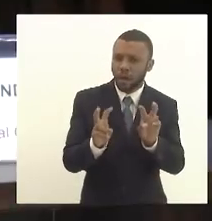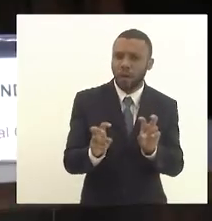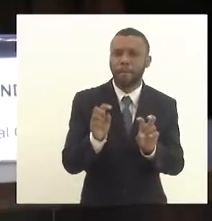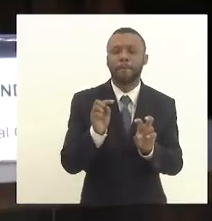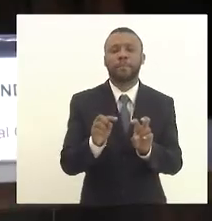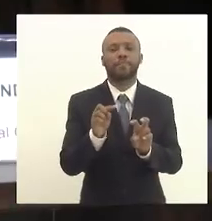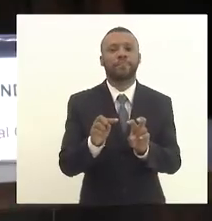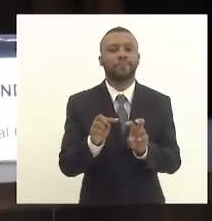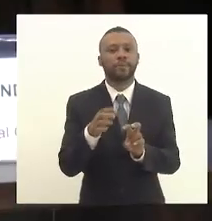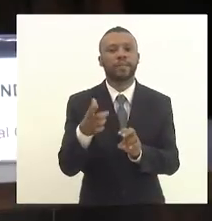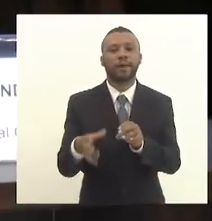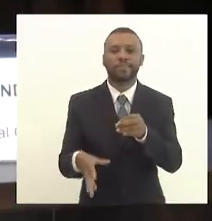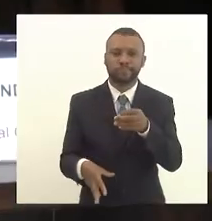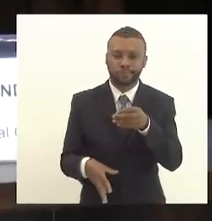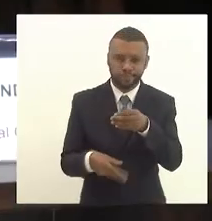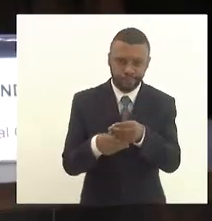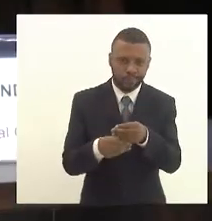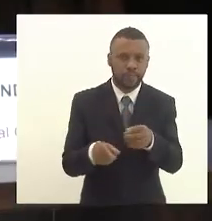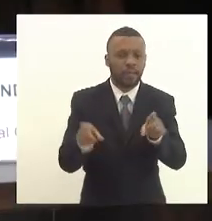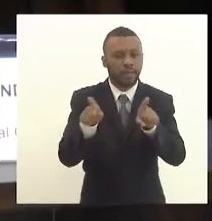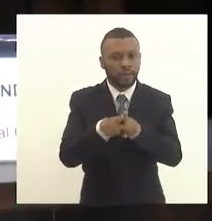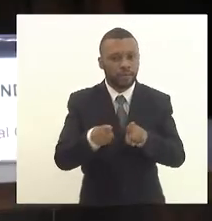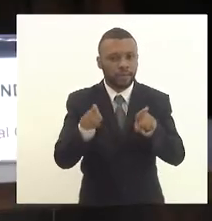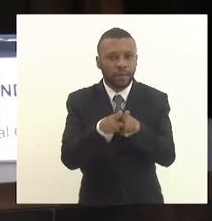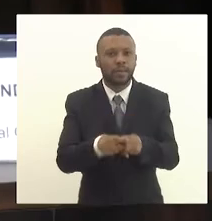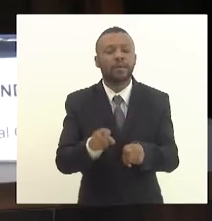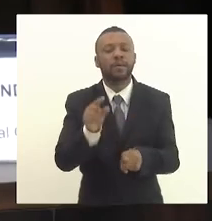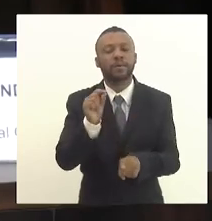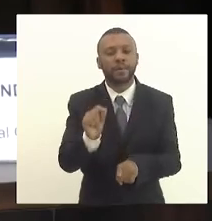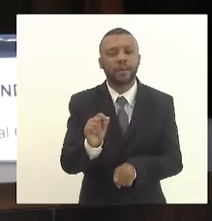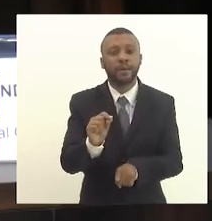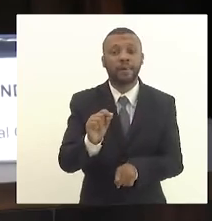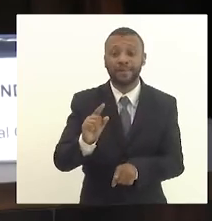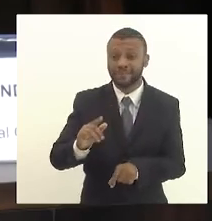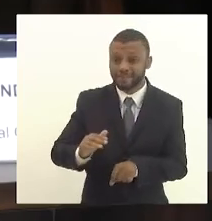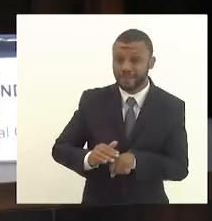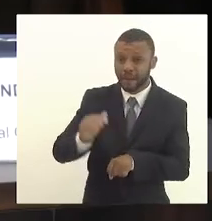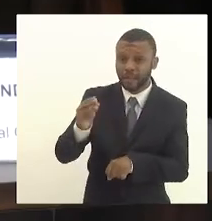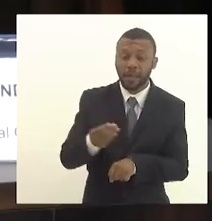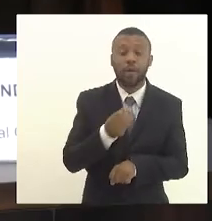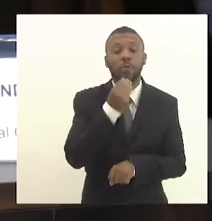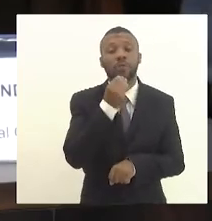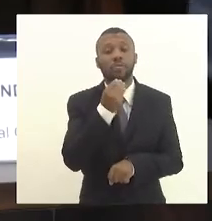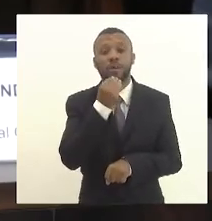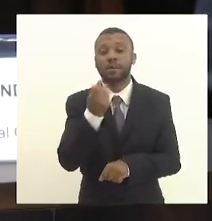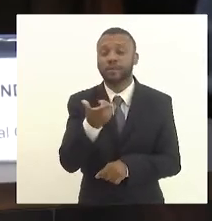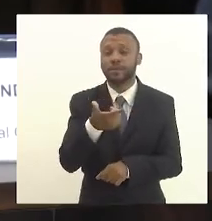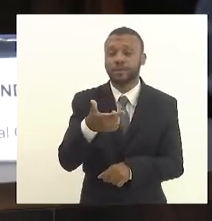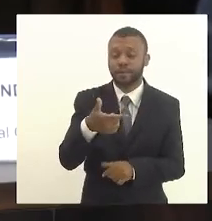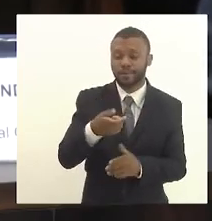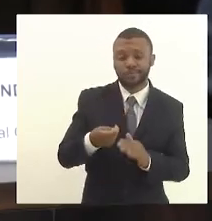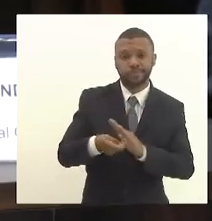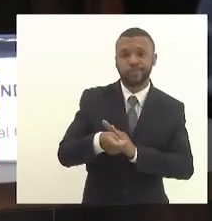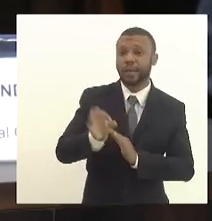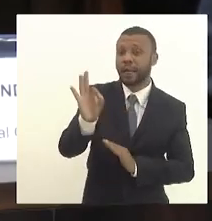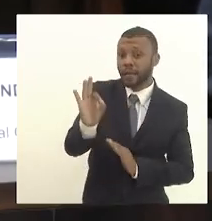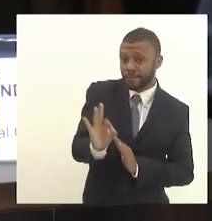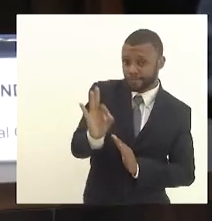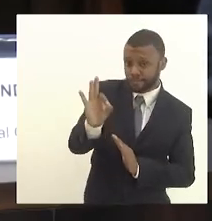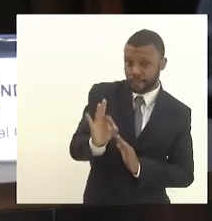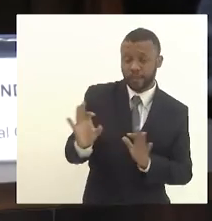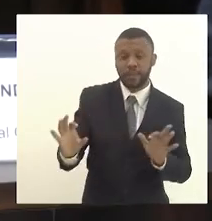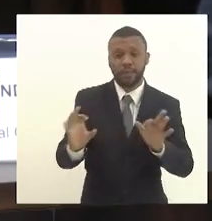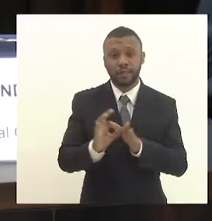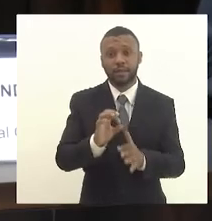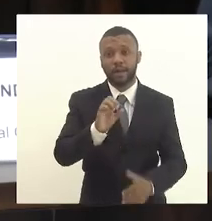isso. Eu queria só complementar aqui também que, além da possibilidade de emissão de debêntures através das SPEs aqui